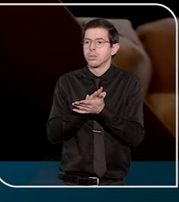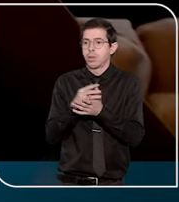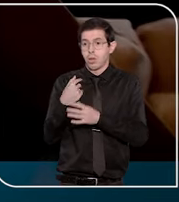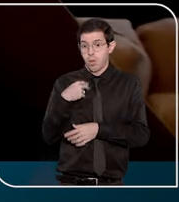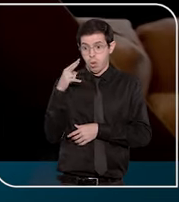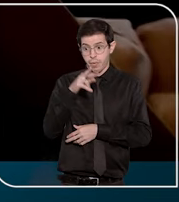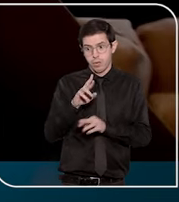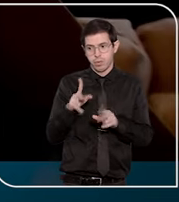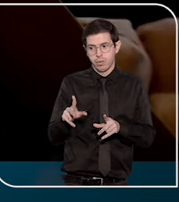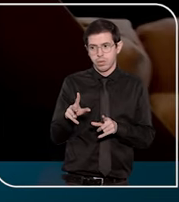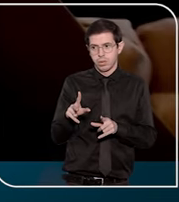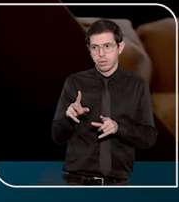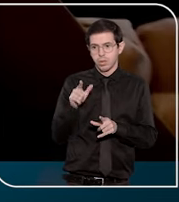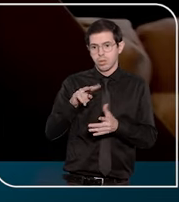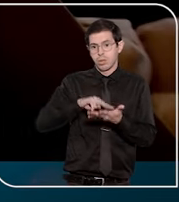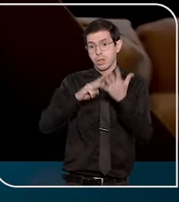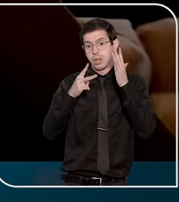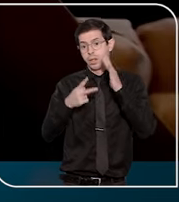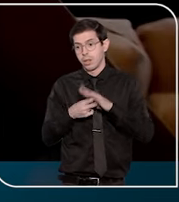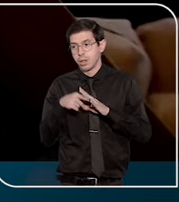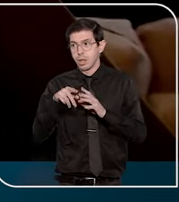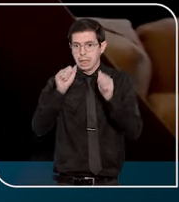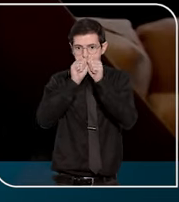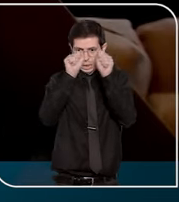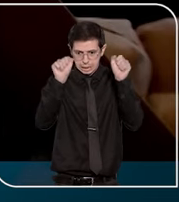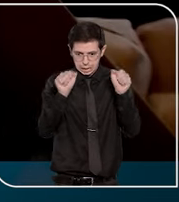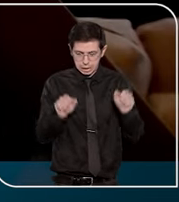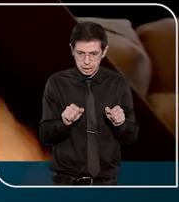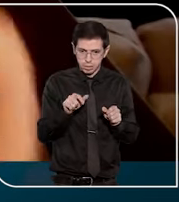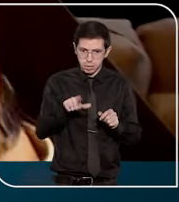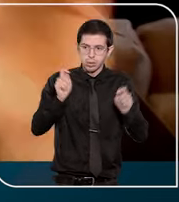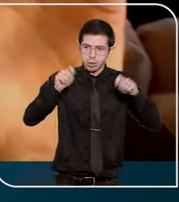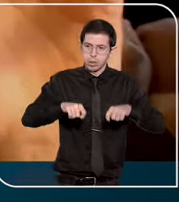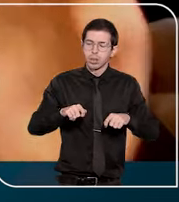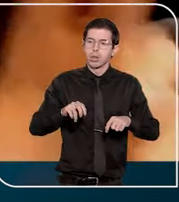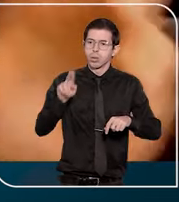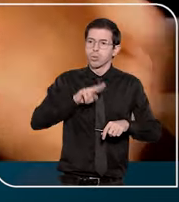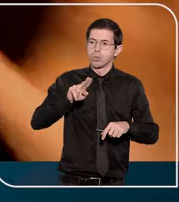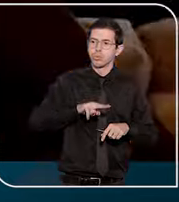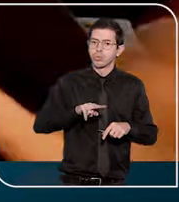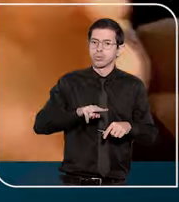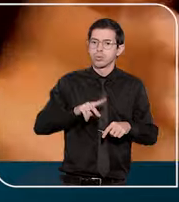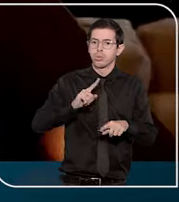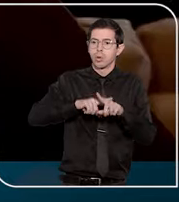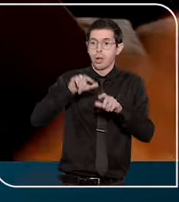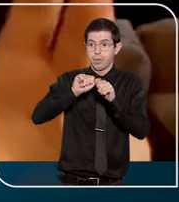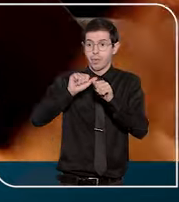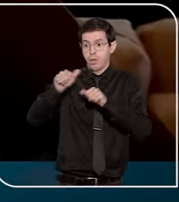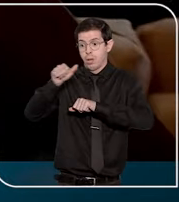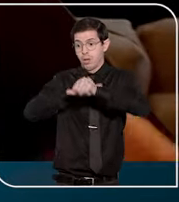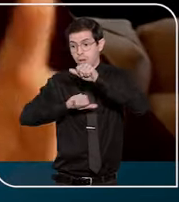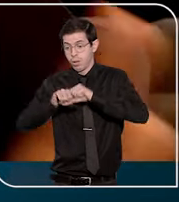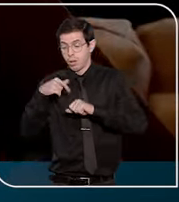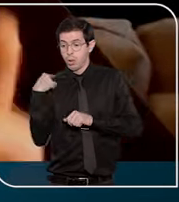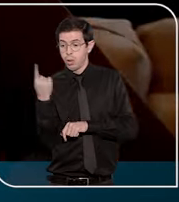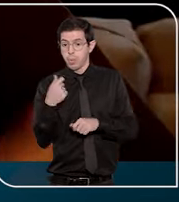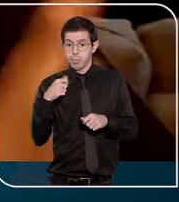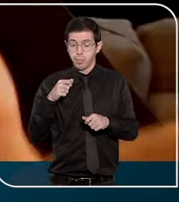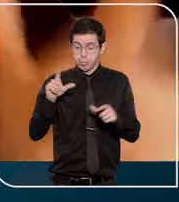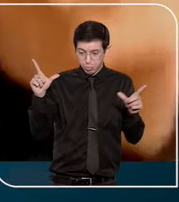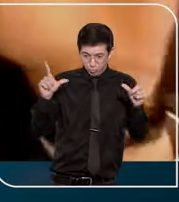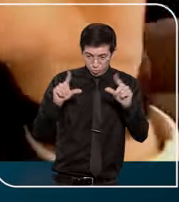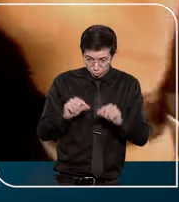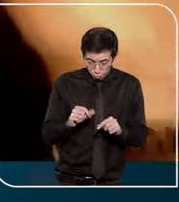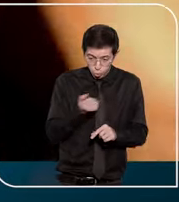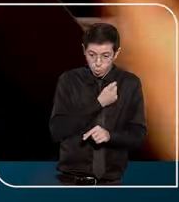sistema funciona. A reforma do judiciário, quando implementou a repercussão geral, pensou em algo. Nós precisamos diminuir o número de processos que